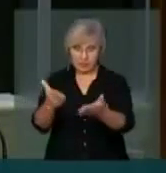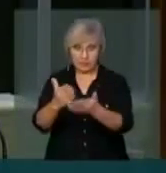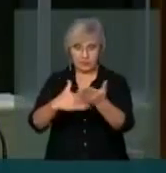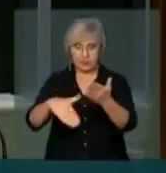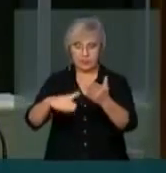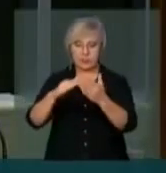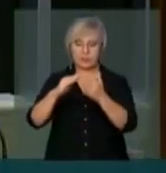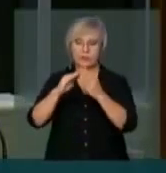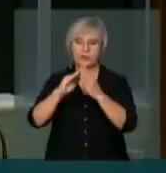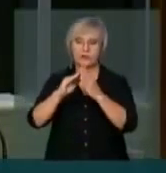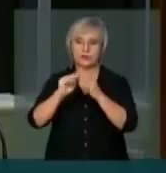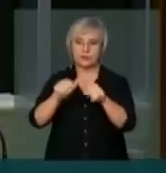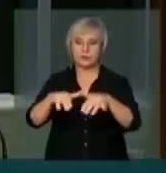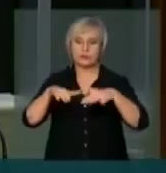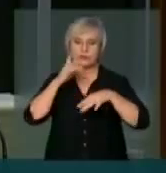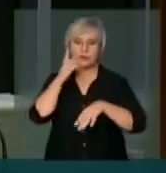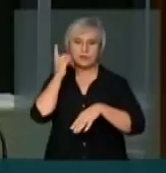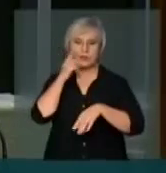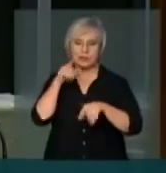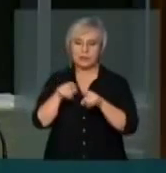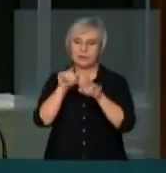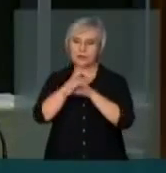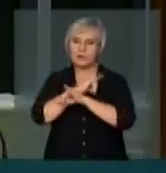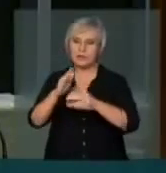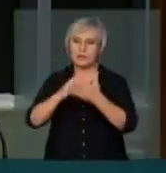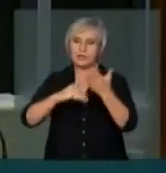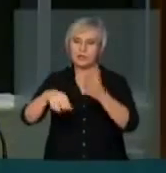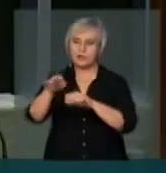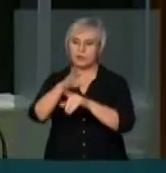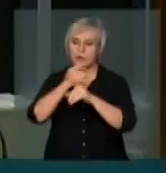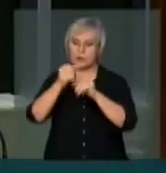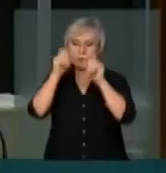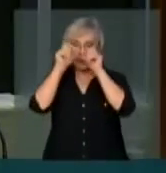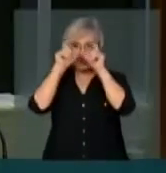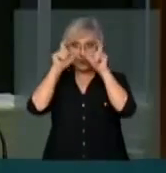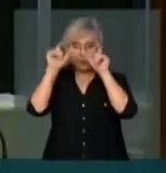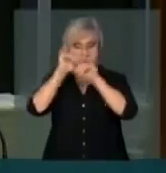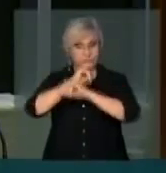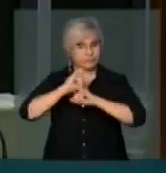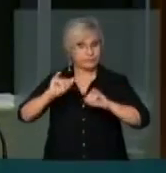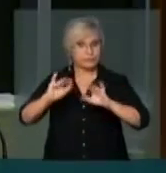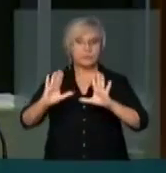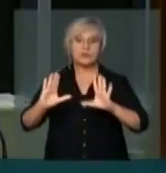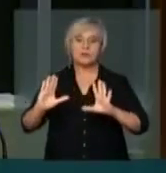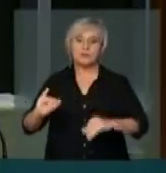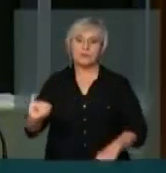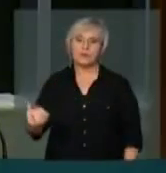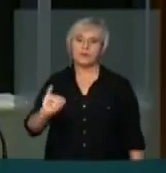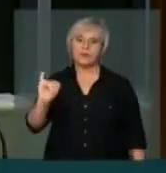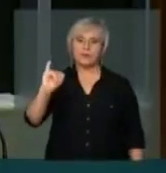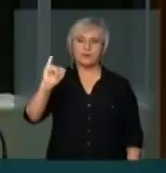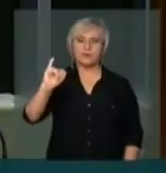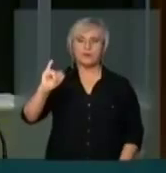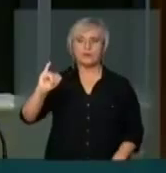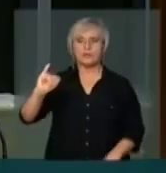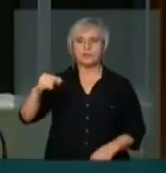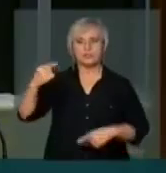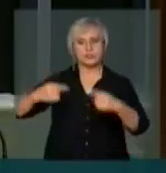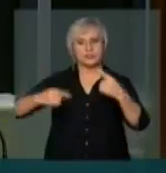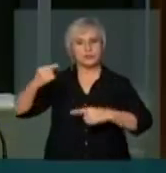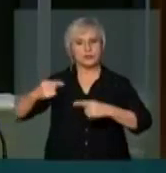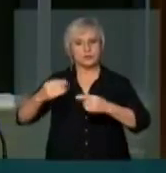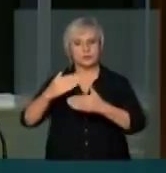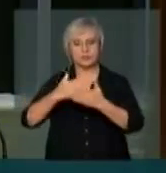sociedade brasileira em torno de algo que é muito importante ser discutido em todos